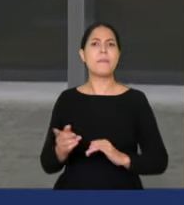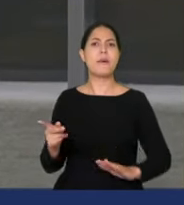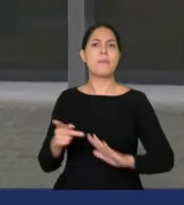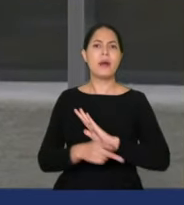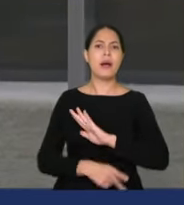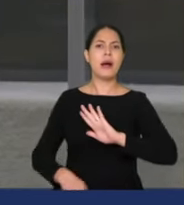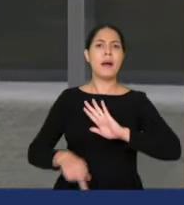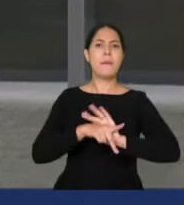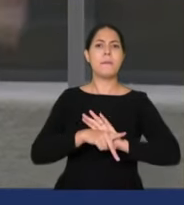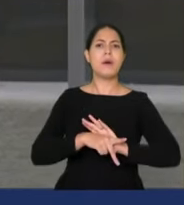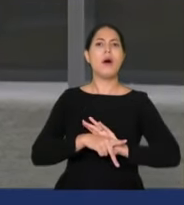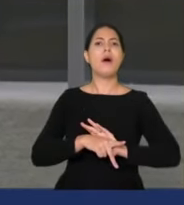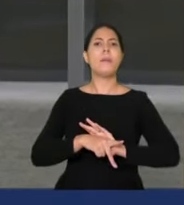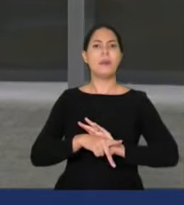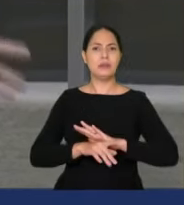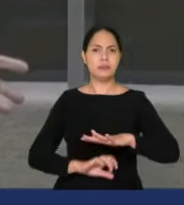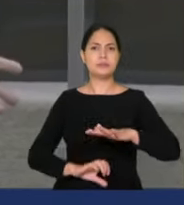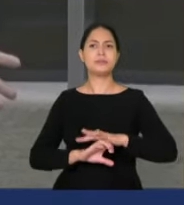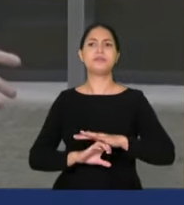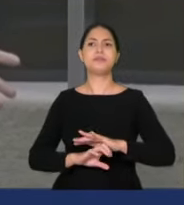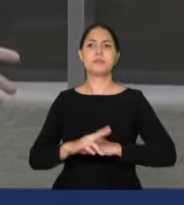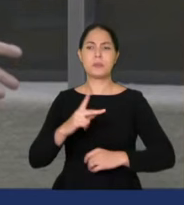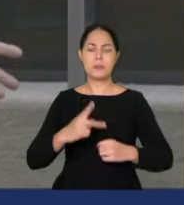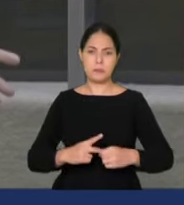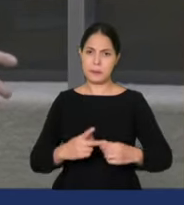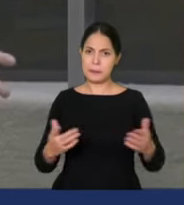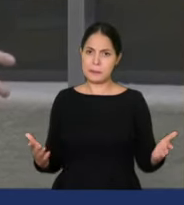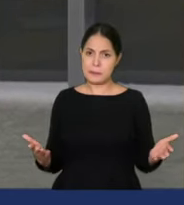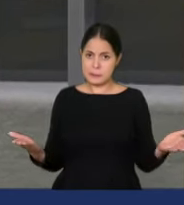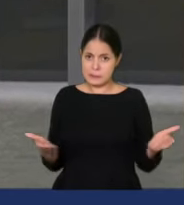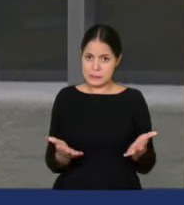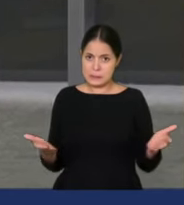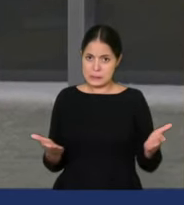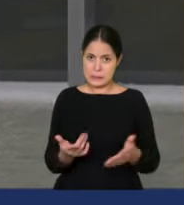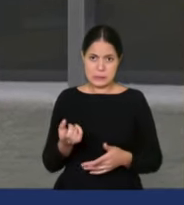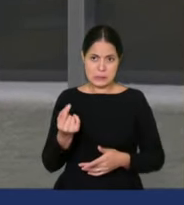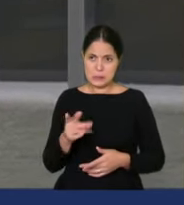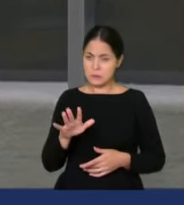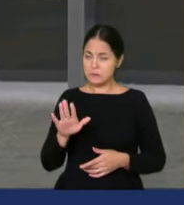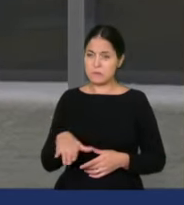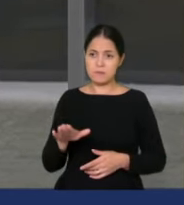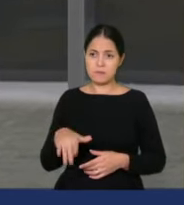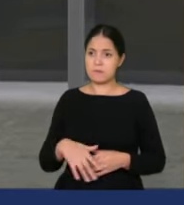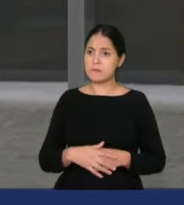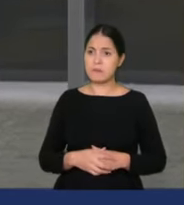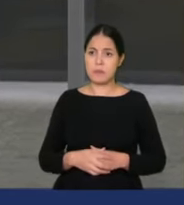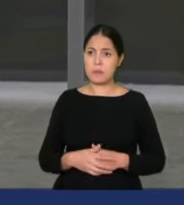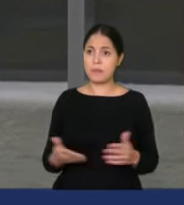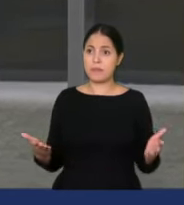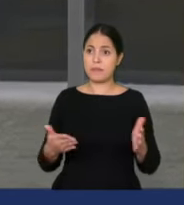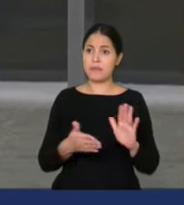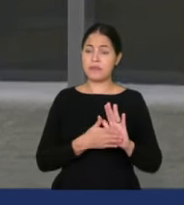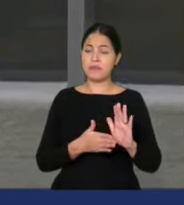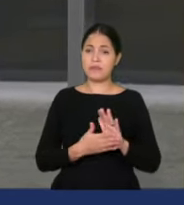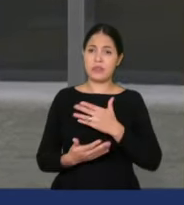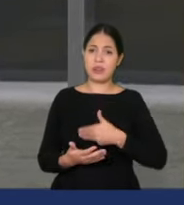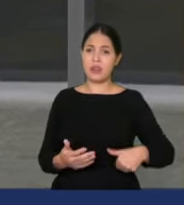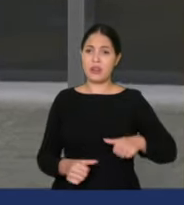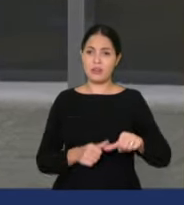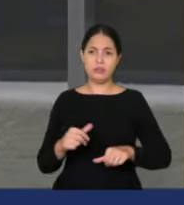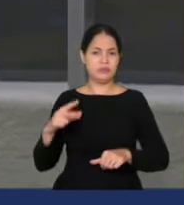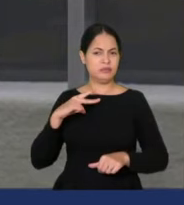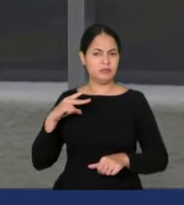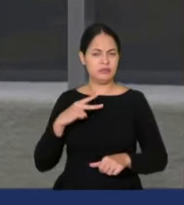Petrobras. E aí agora não baixa o preço do combustível, eles aí vêm com a proposta de privatização. O que o